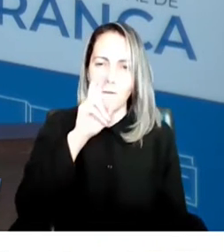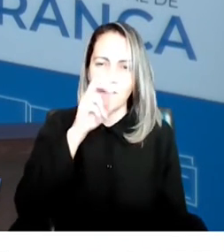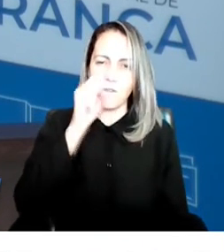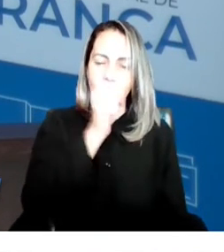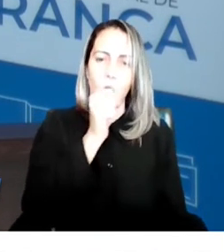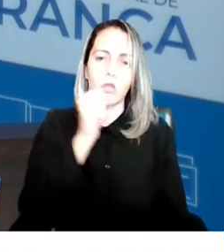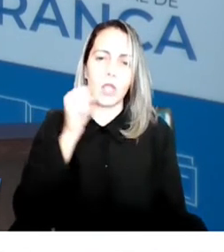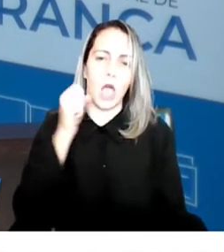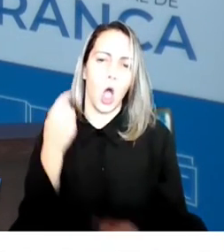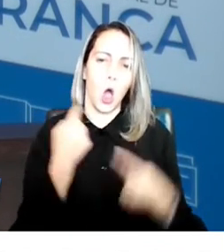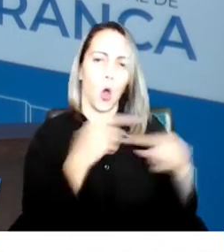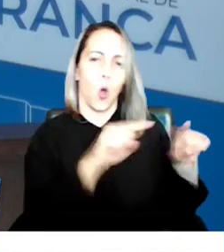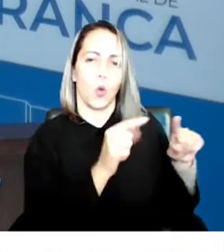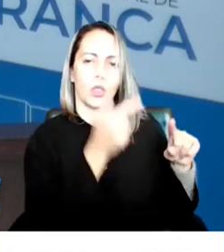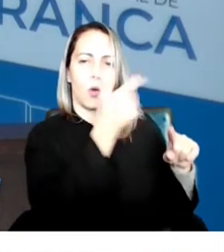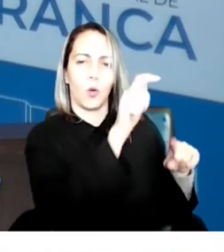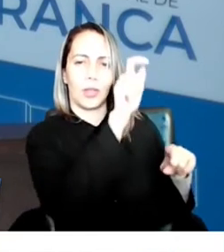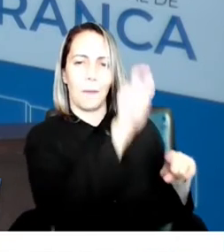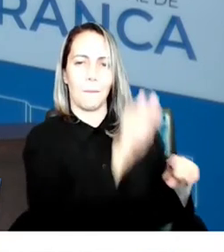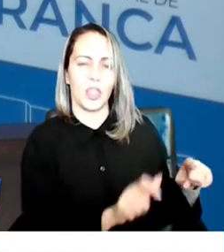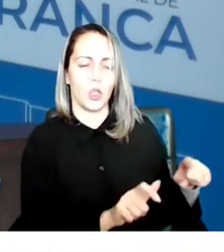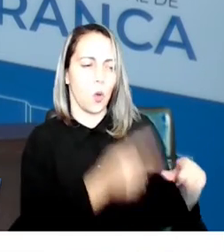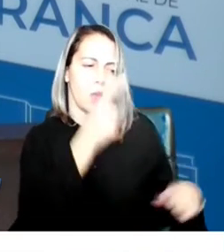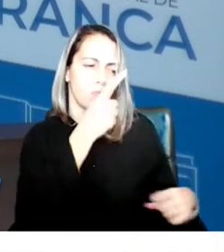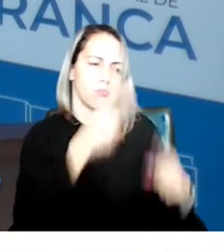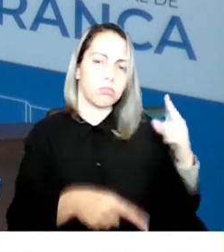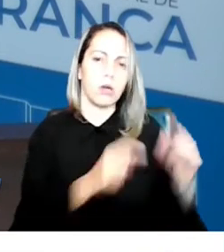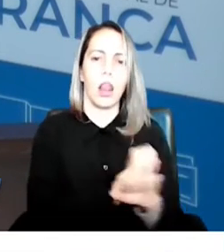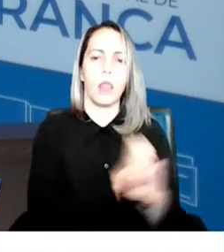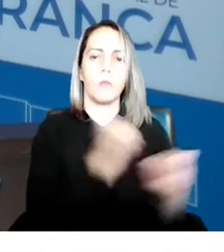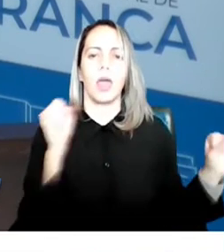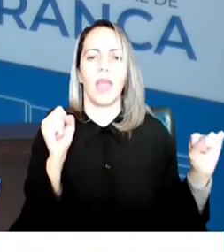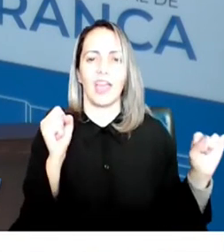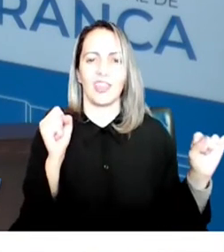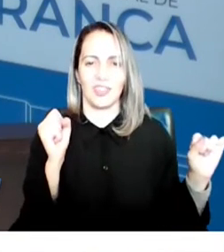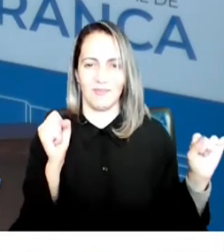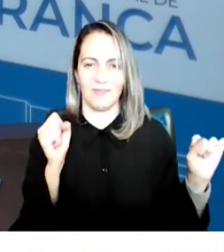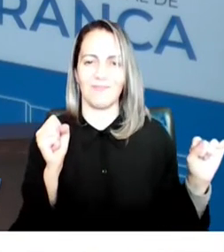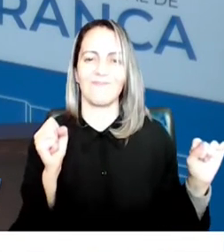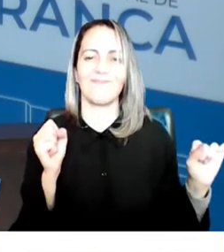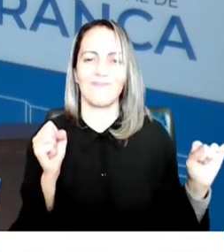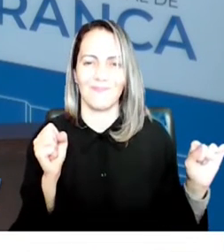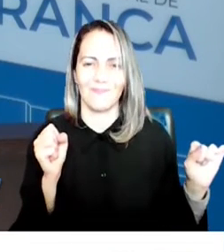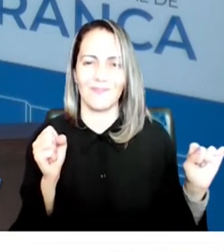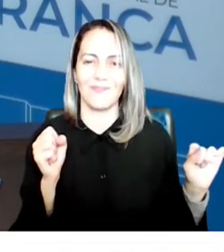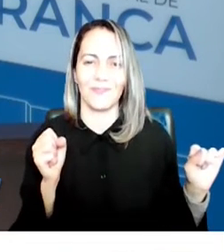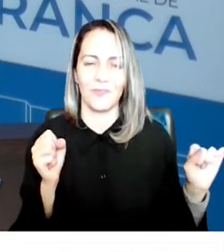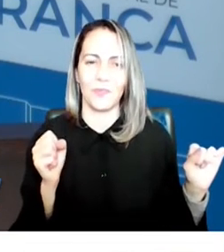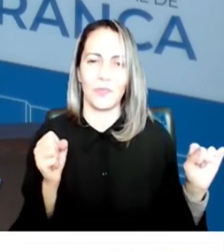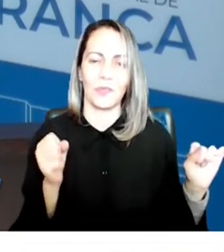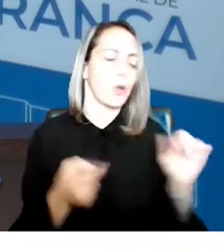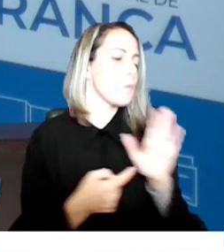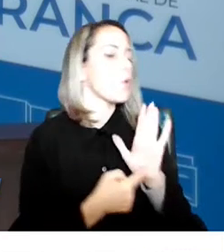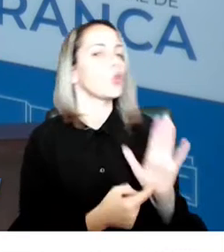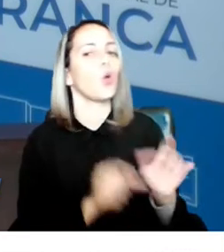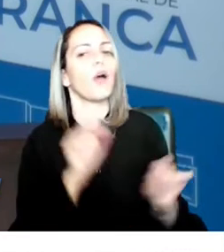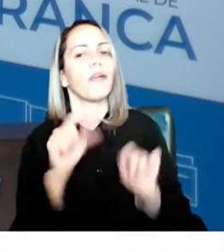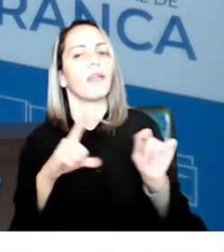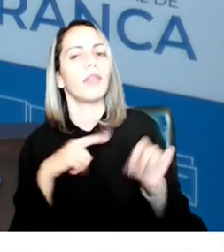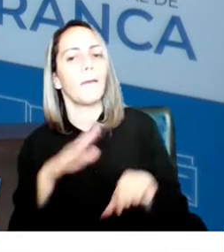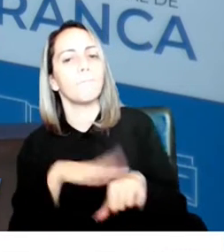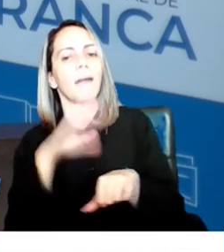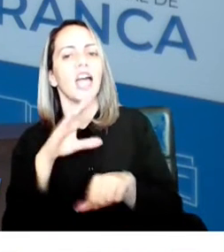vontades, sobre a liberdade, né, onde se determinou quem teria mais ou menos direitos, e esses são